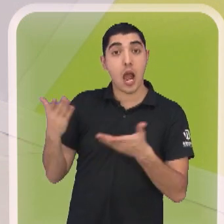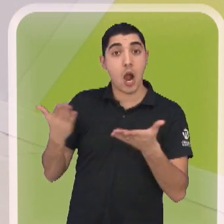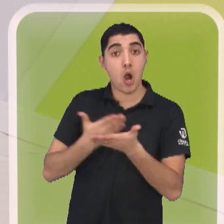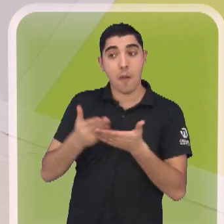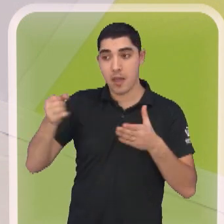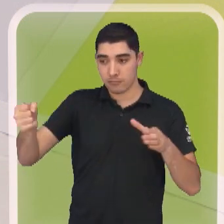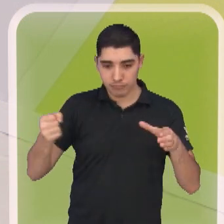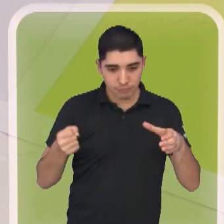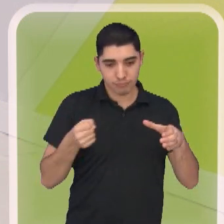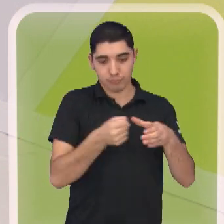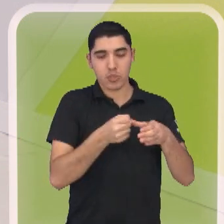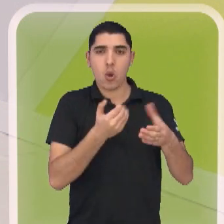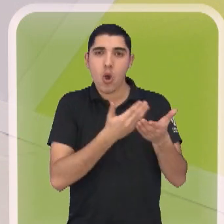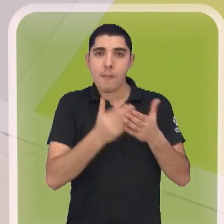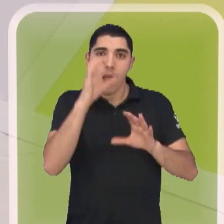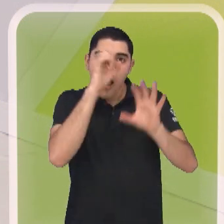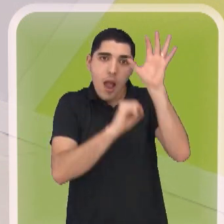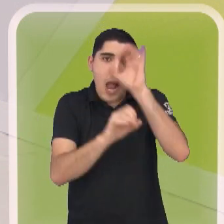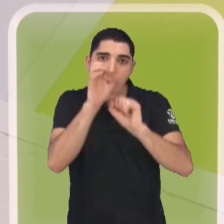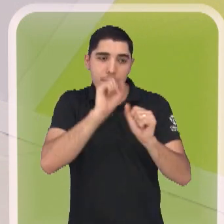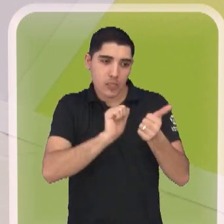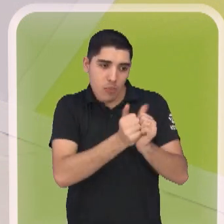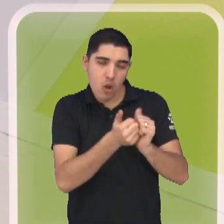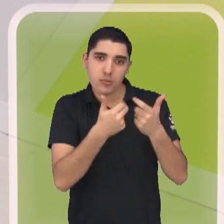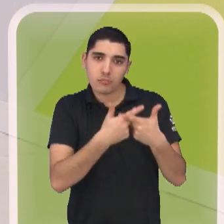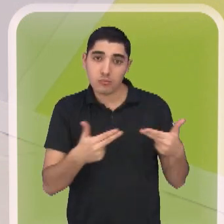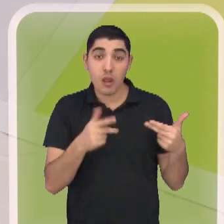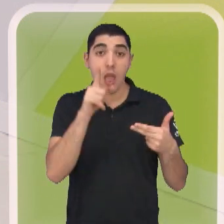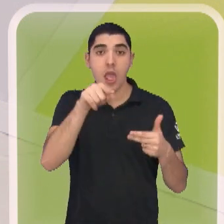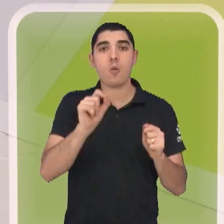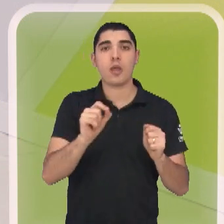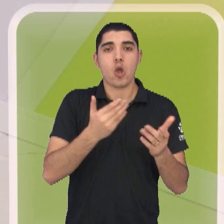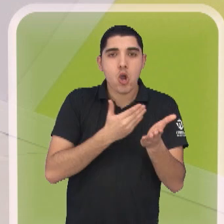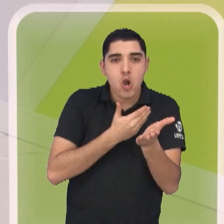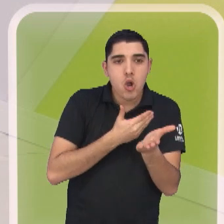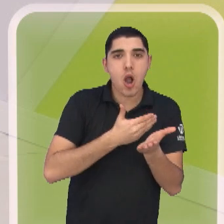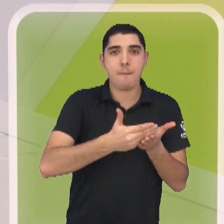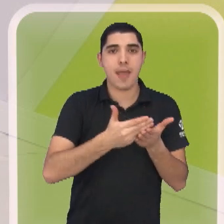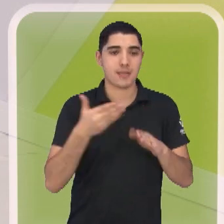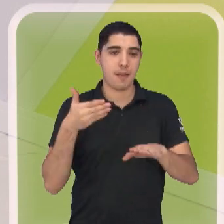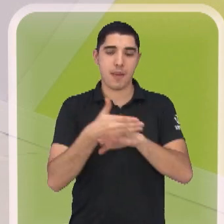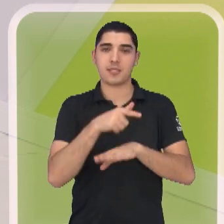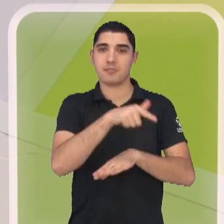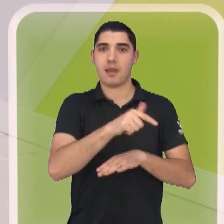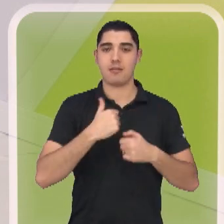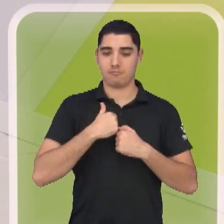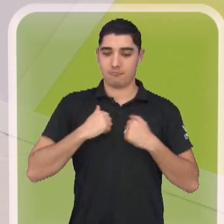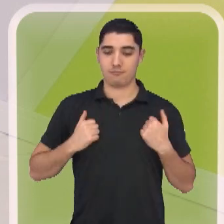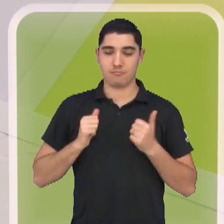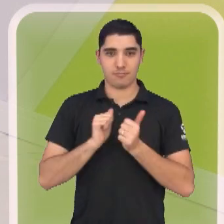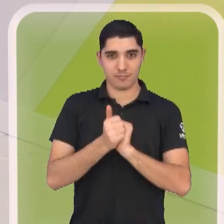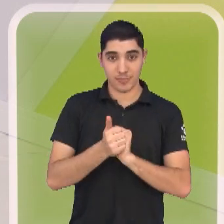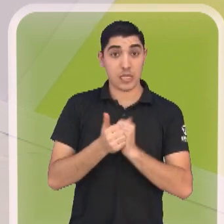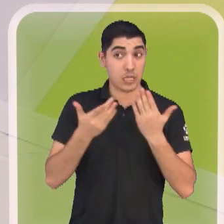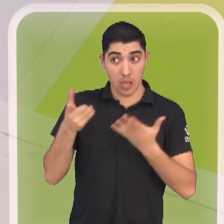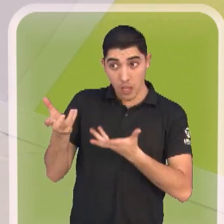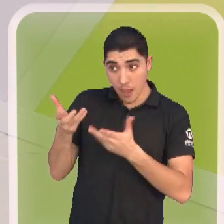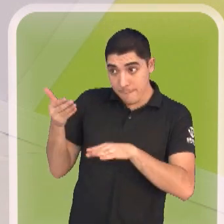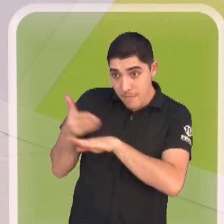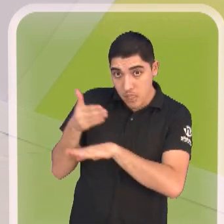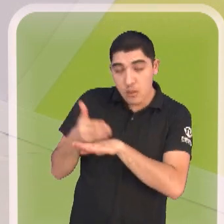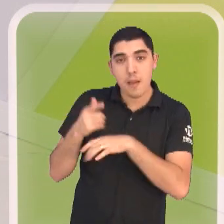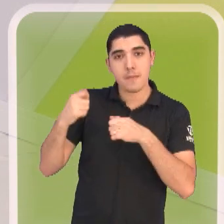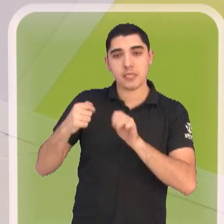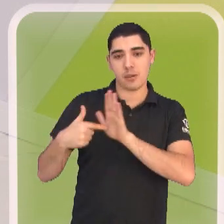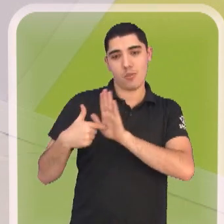ingresso no núcleo de aprendizagem desportiva que é justamente a porta de entrada para o programa Atleta Cidadão para participar é necessário